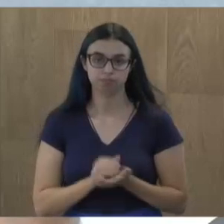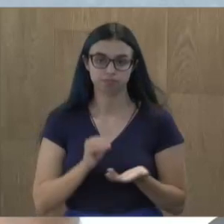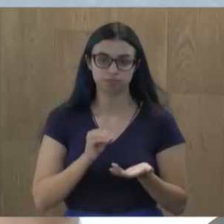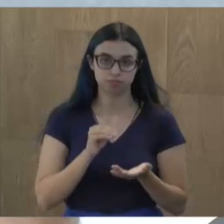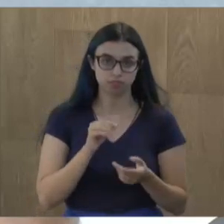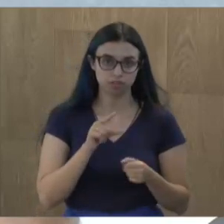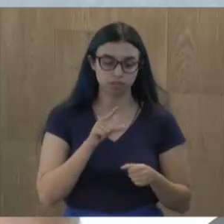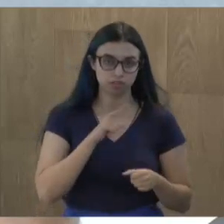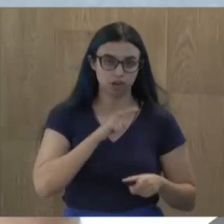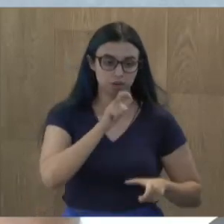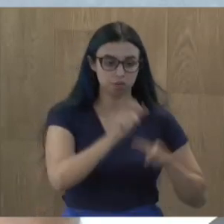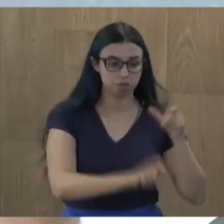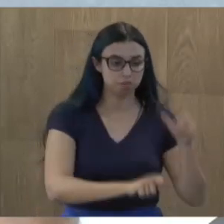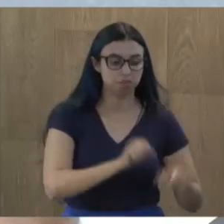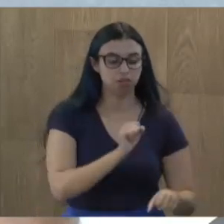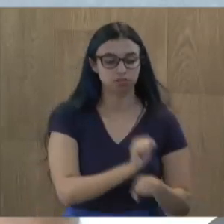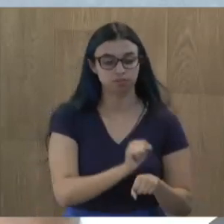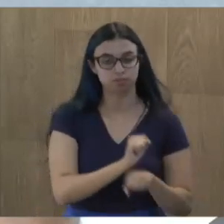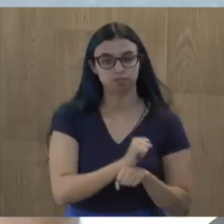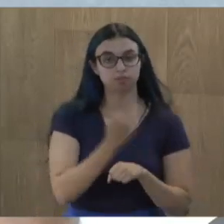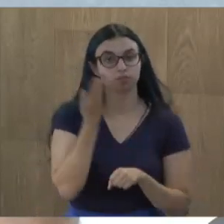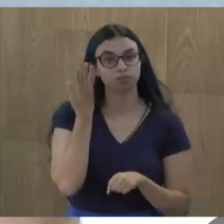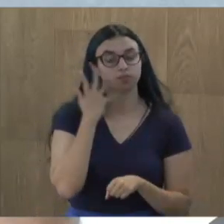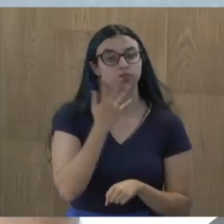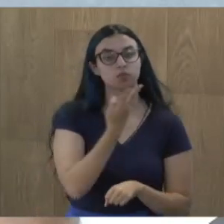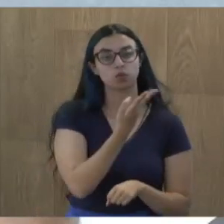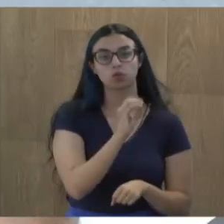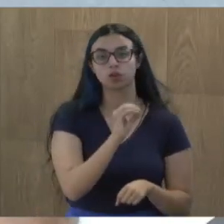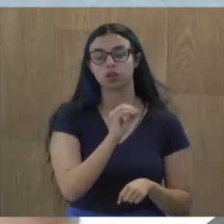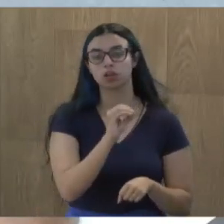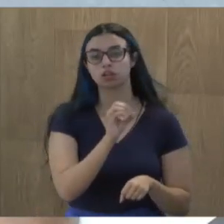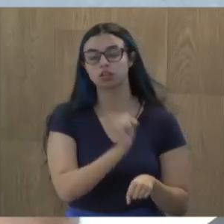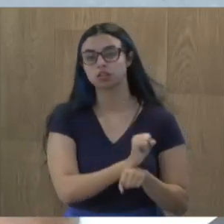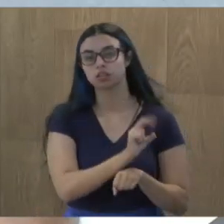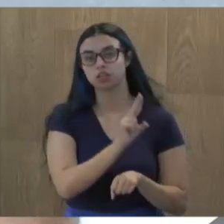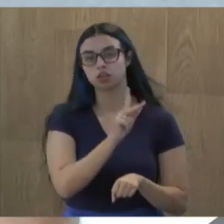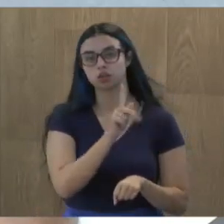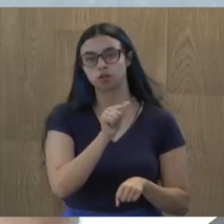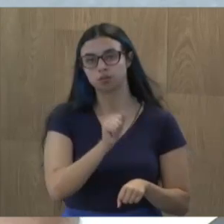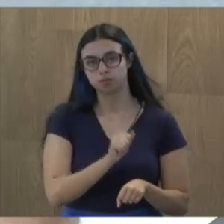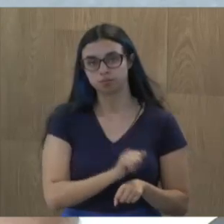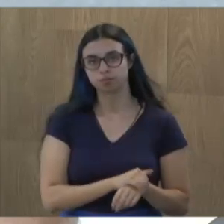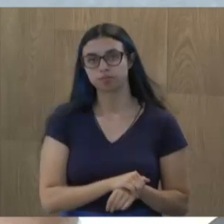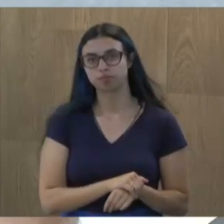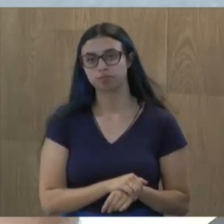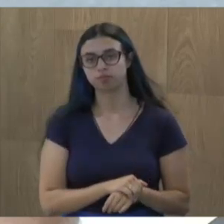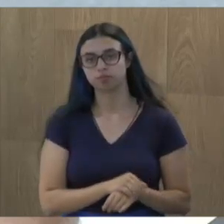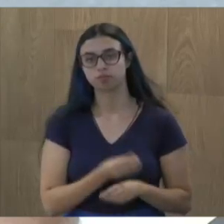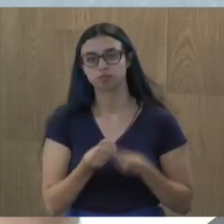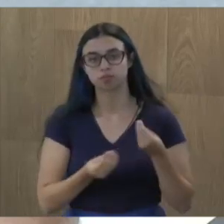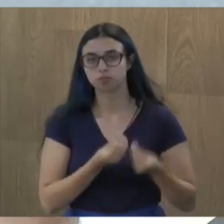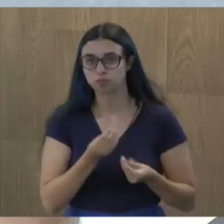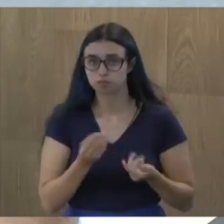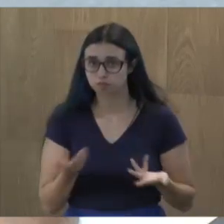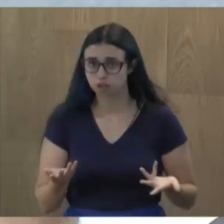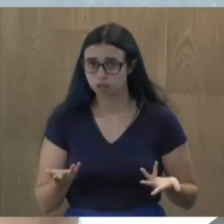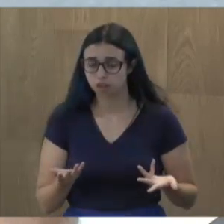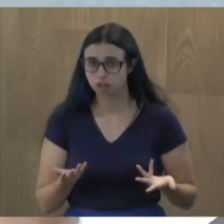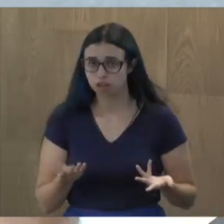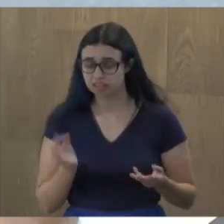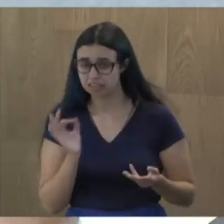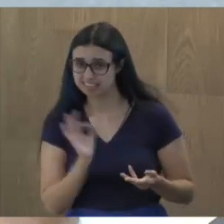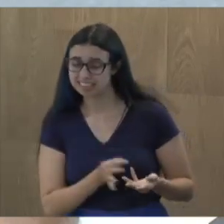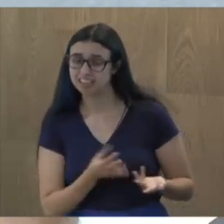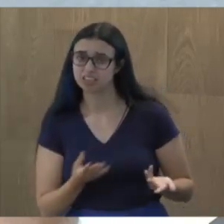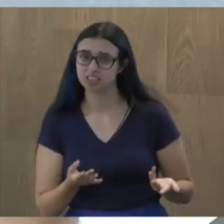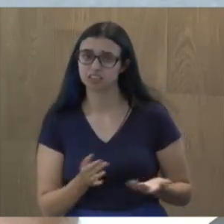na UPA, 40 dias, e essa conta quem paga é o município, e quem fica com a sequela é os usuários.